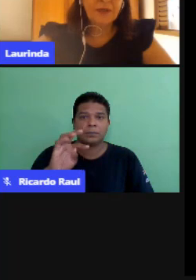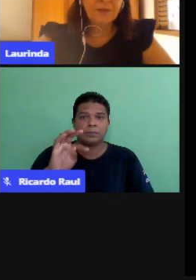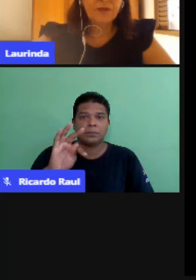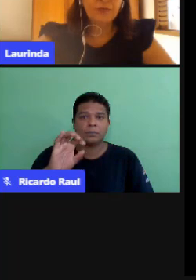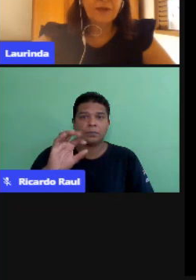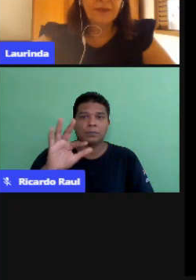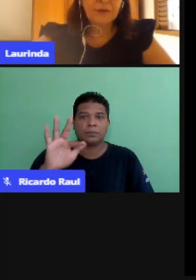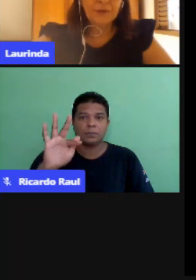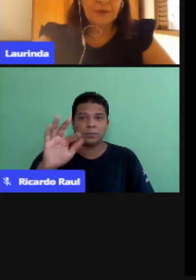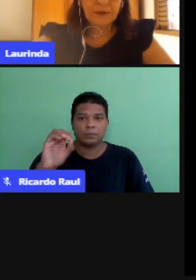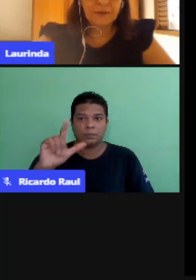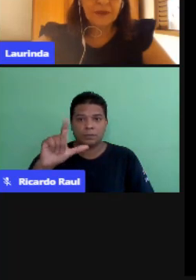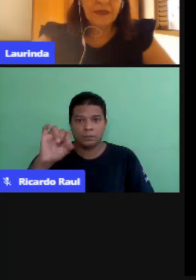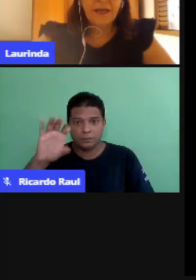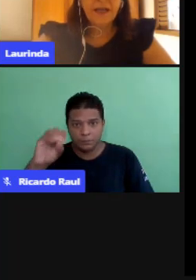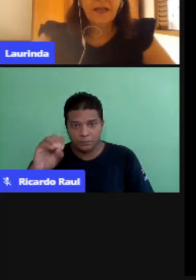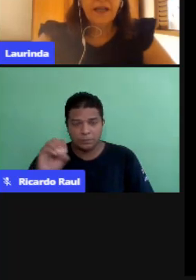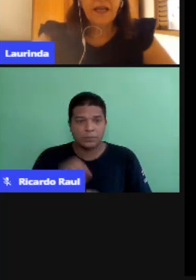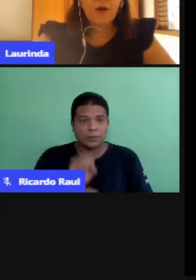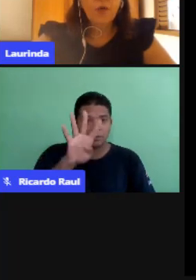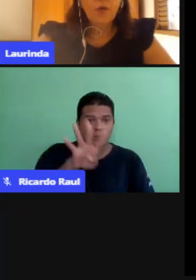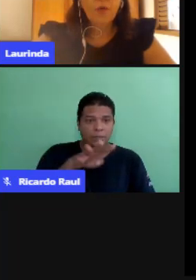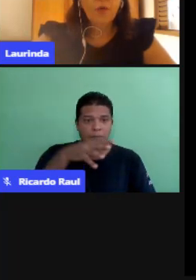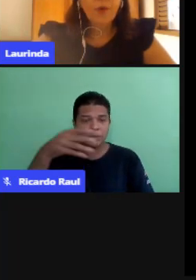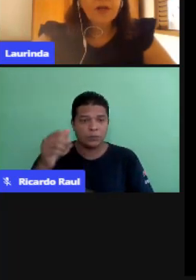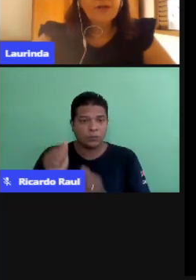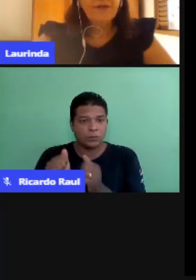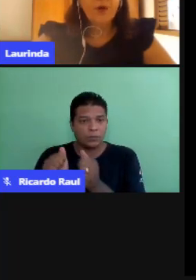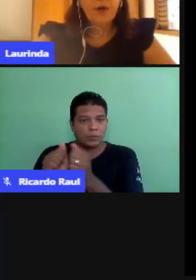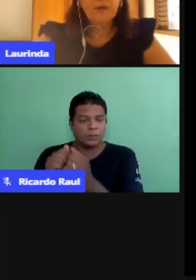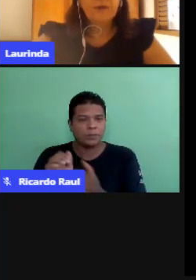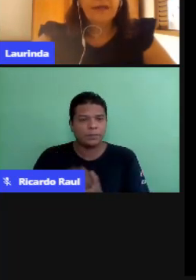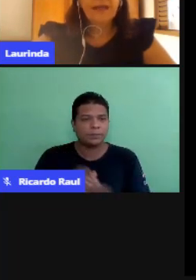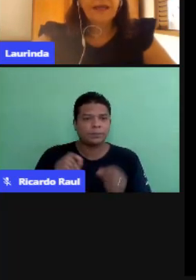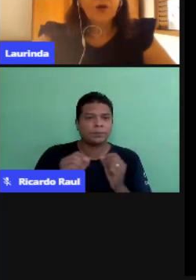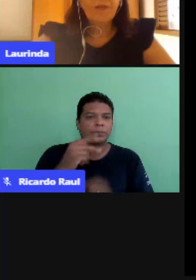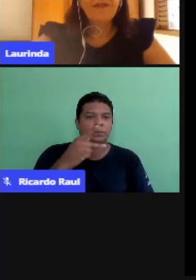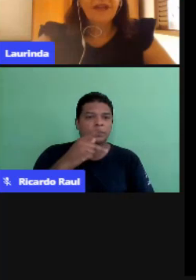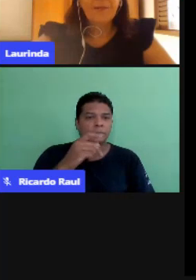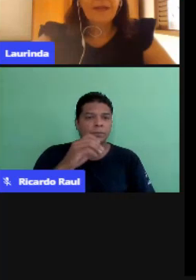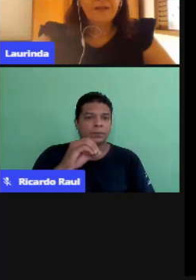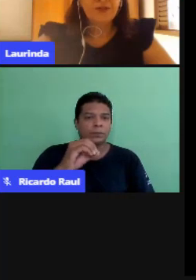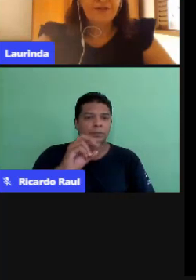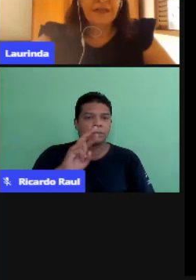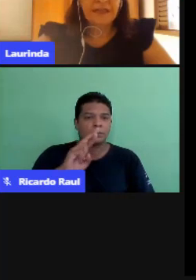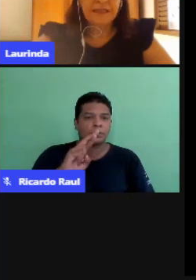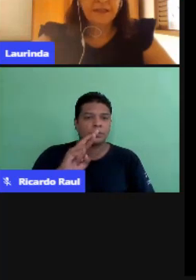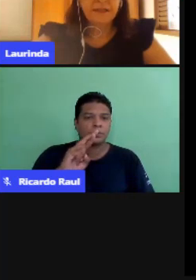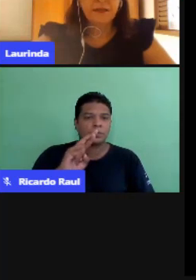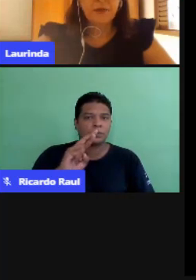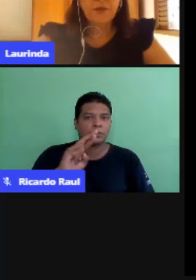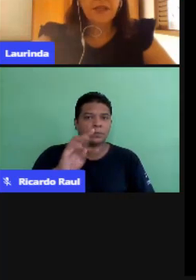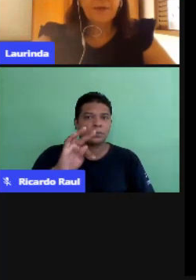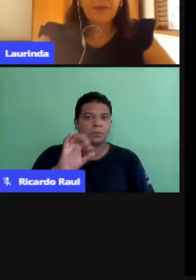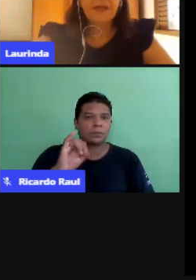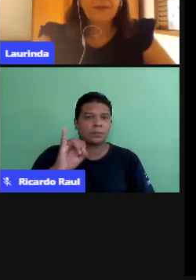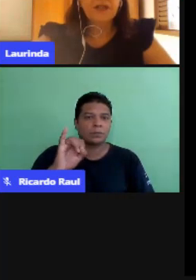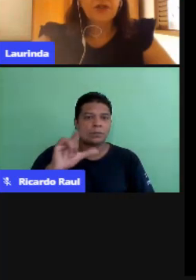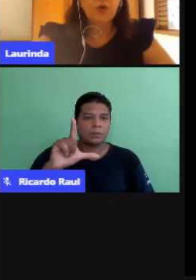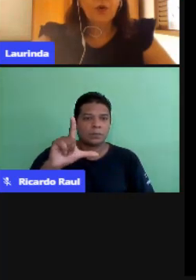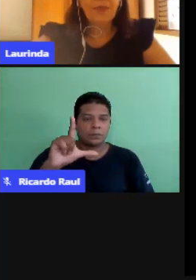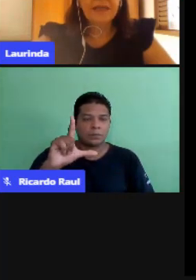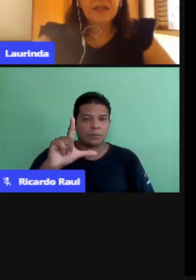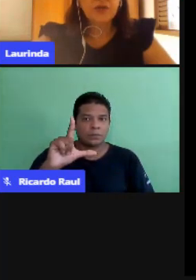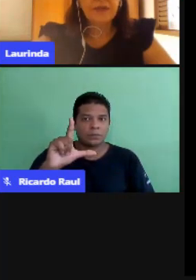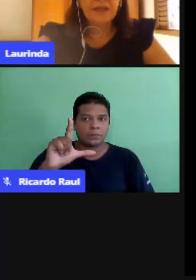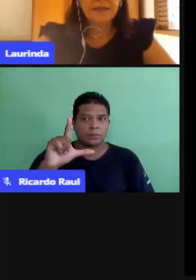de acompanhamento do primeiro ano. O portfólio, ele é uma ferramenta de avaliação que